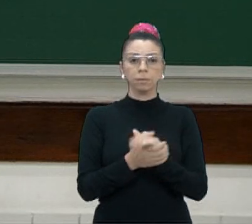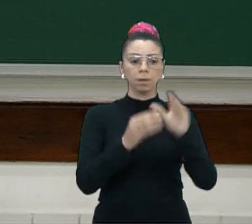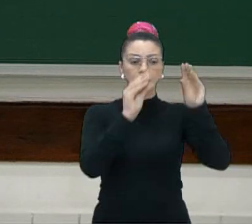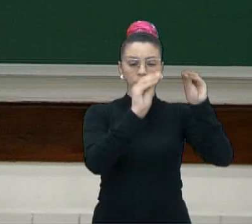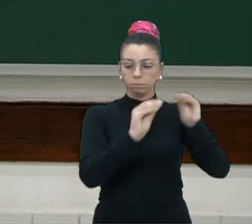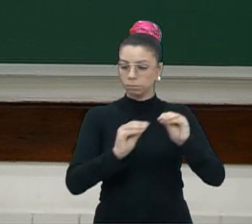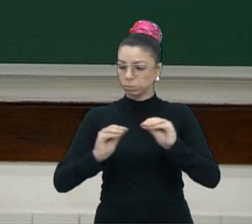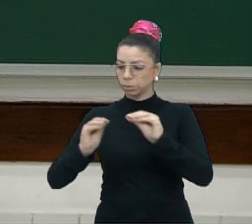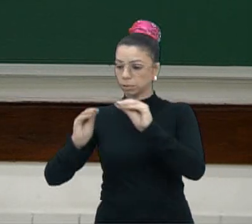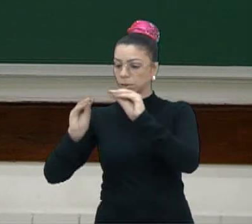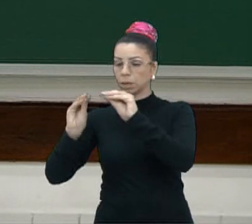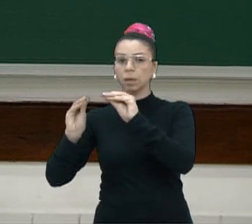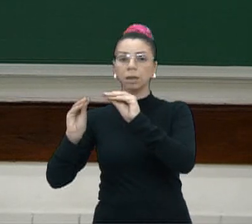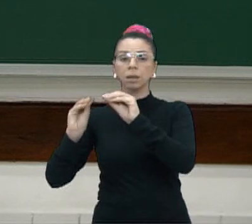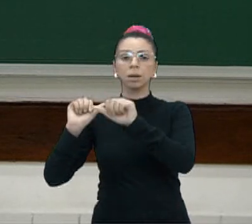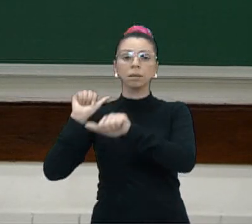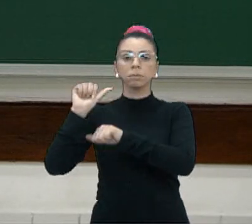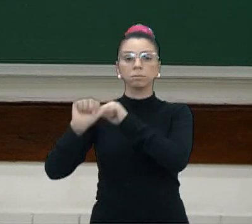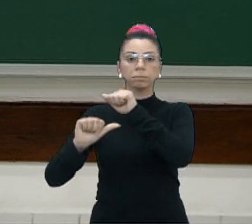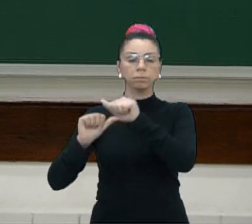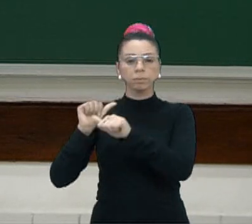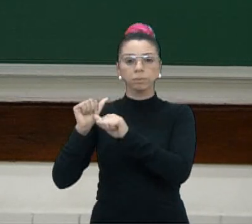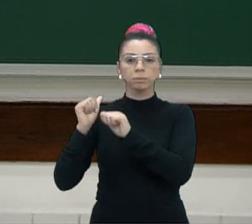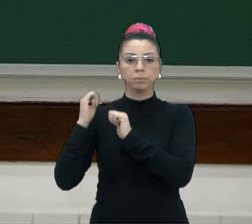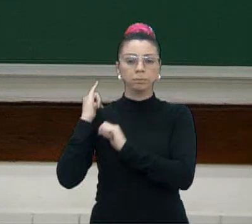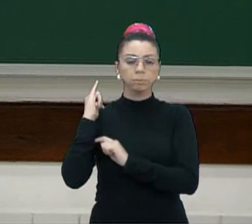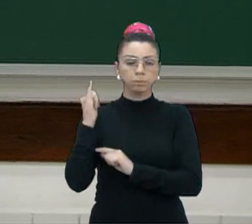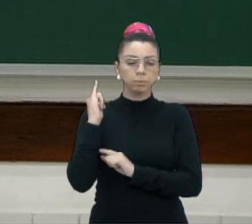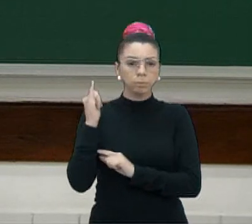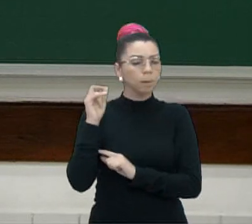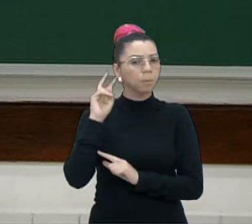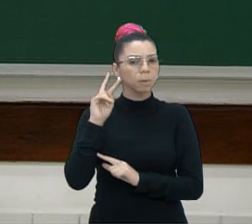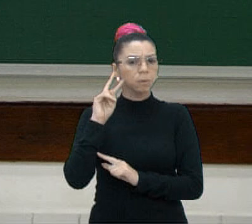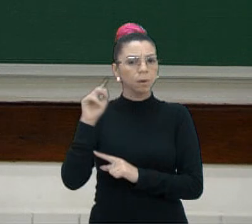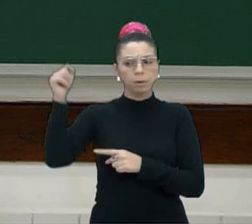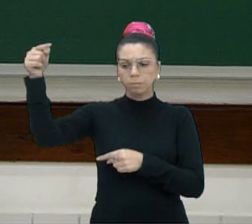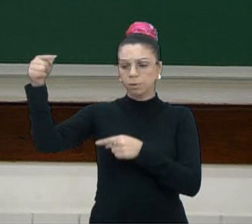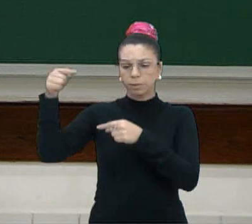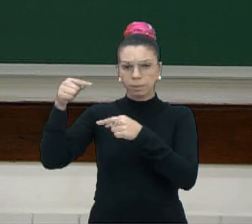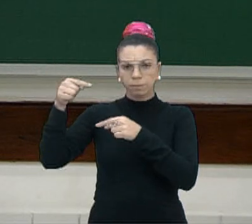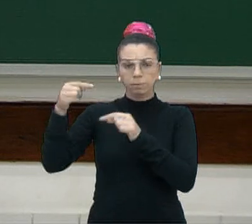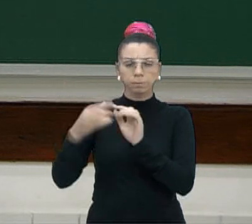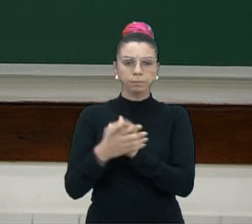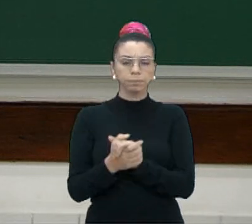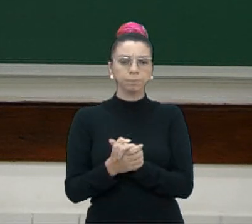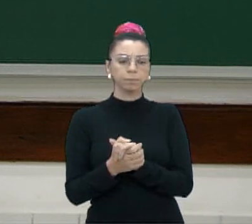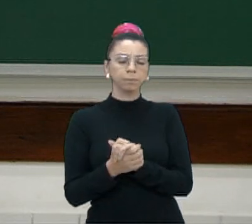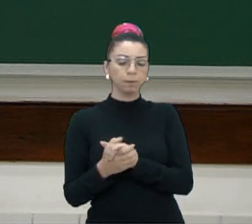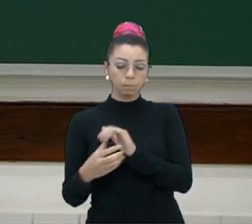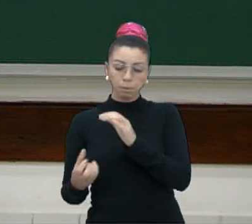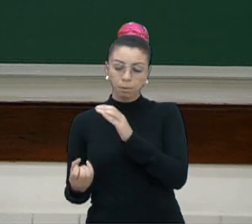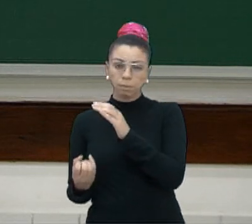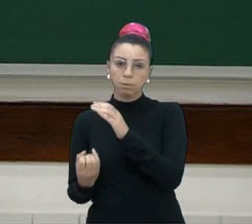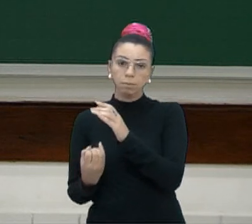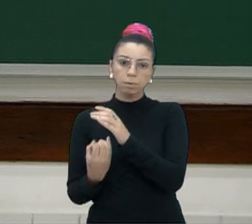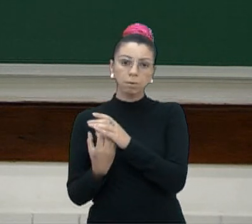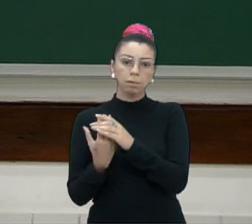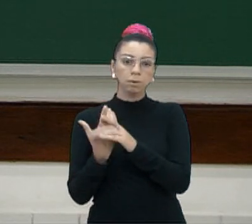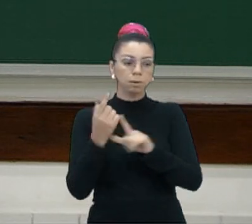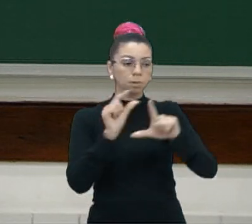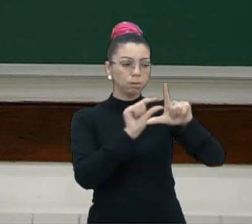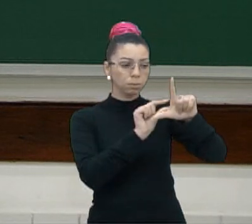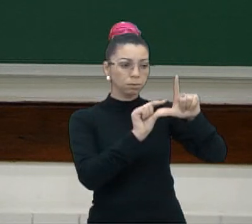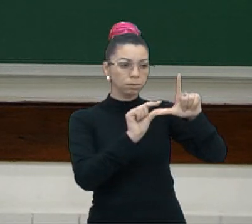pequena narrativa. Professor, como assim narrativa? Narrativa, uma história, uma pequena história. Vocês vão criar a partir